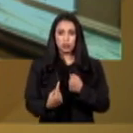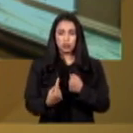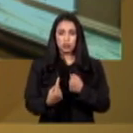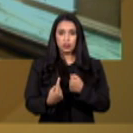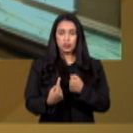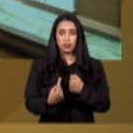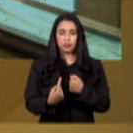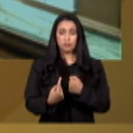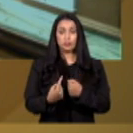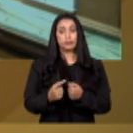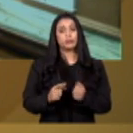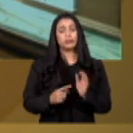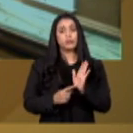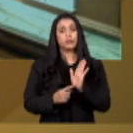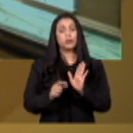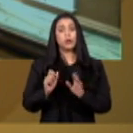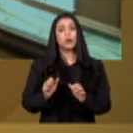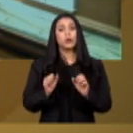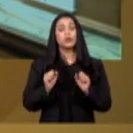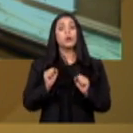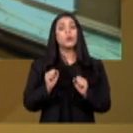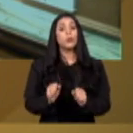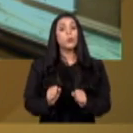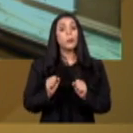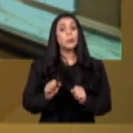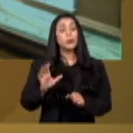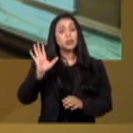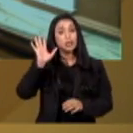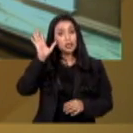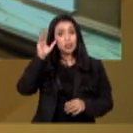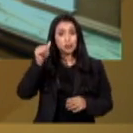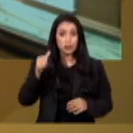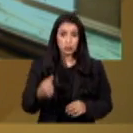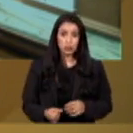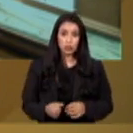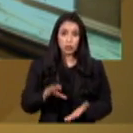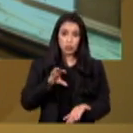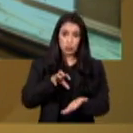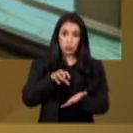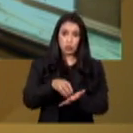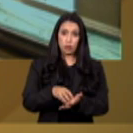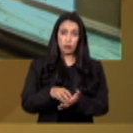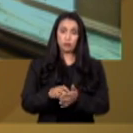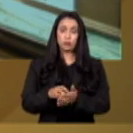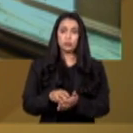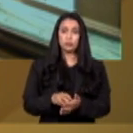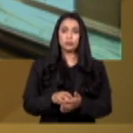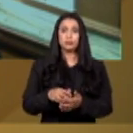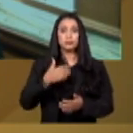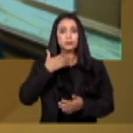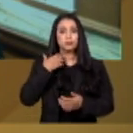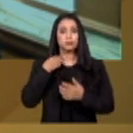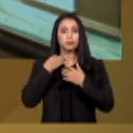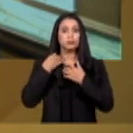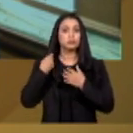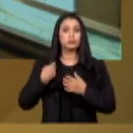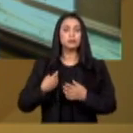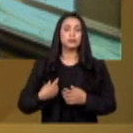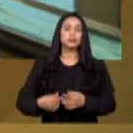abreu senador do órgão como funcionou o exercício a